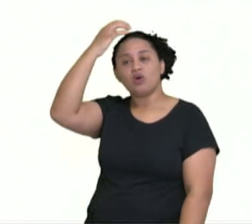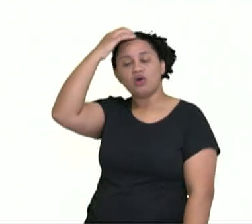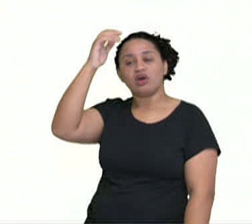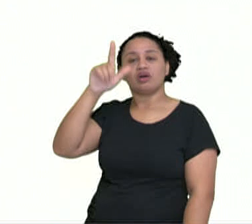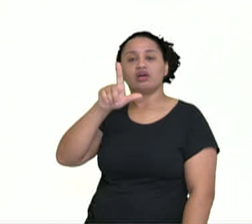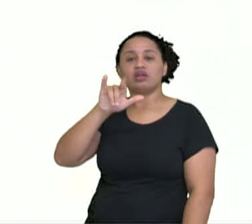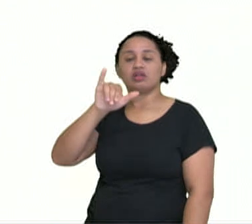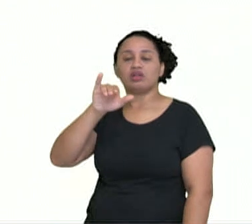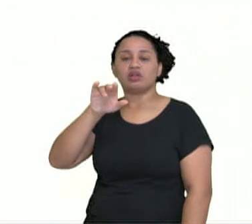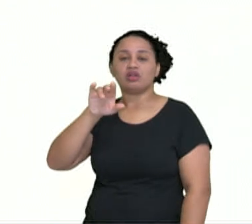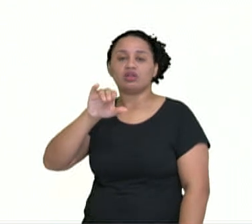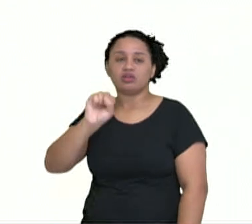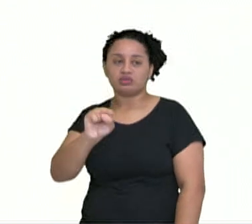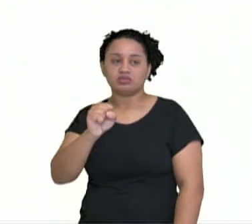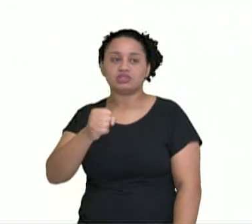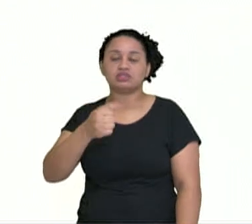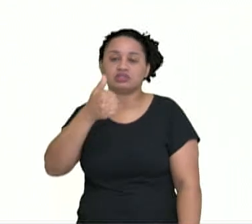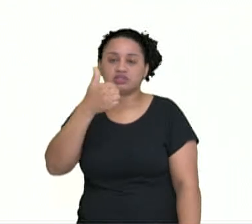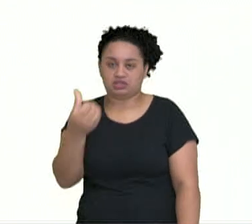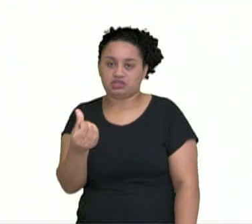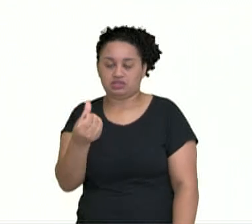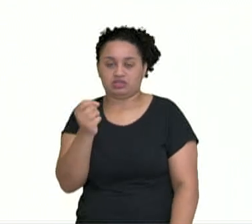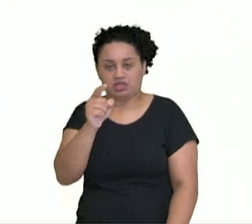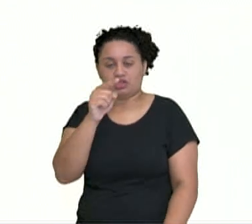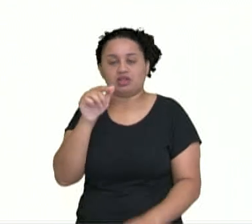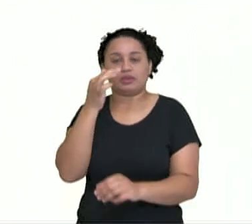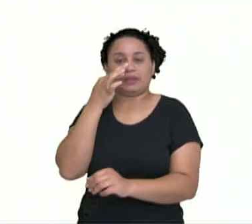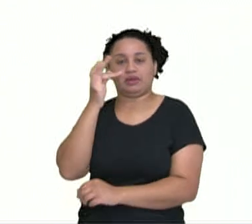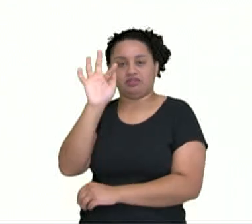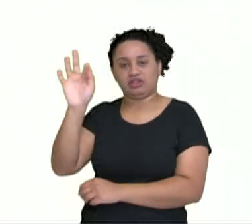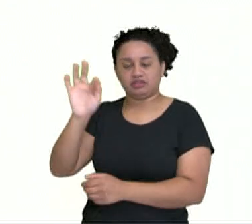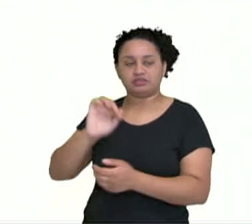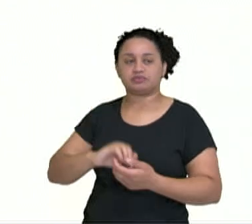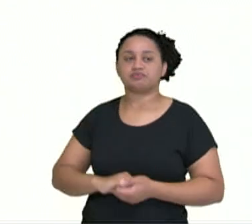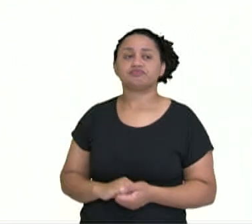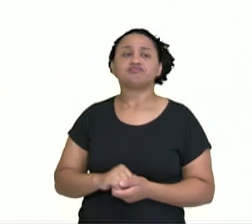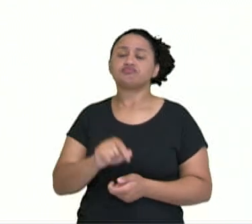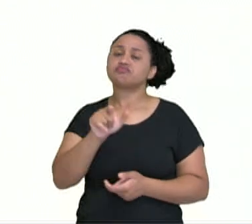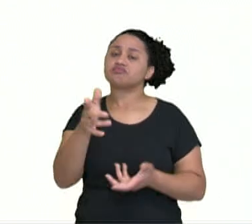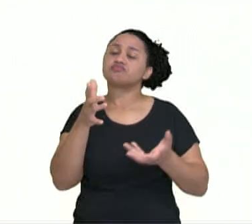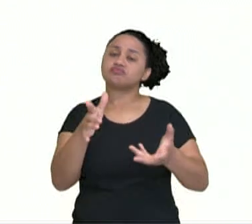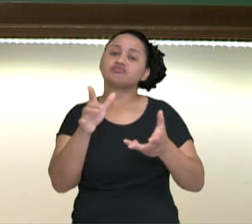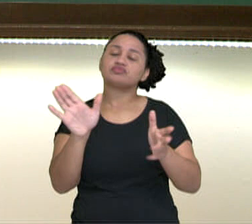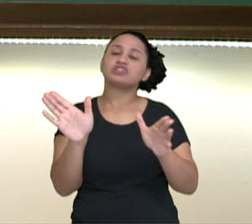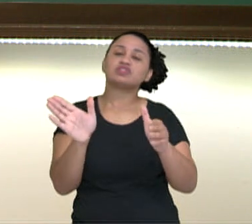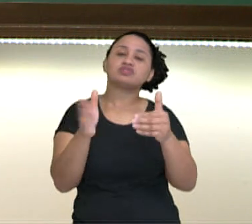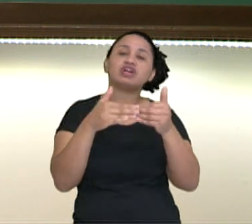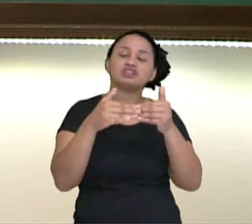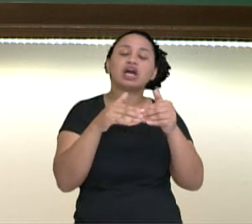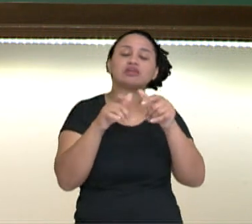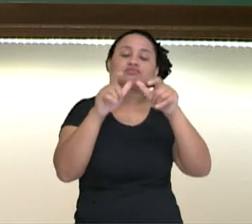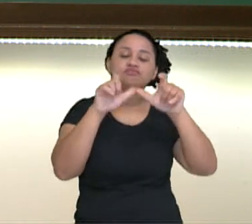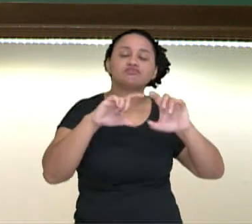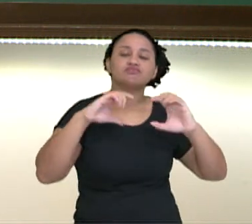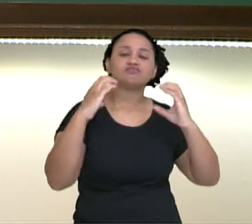Luís XIV da França. E ele pretendia fechar o